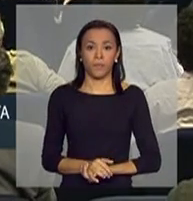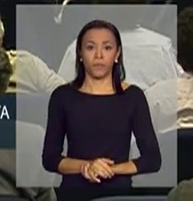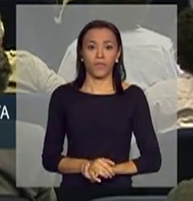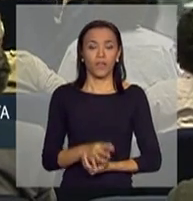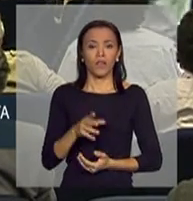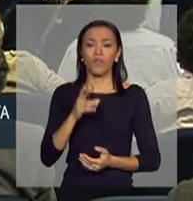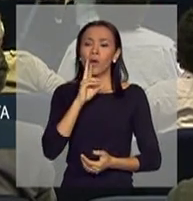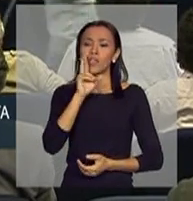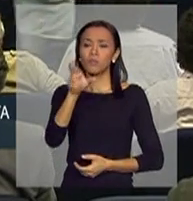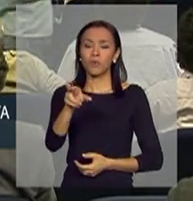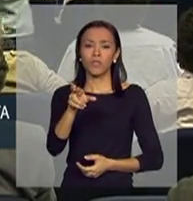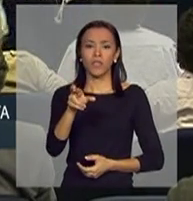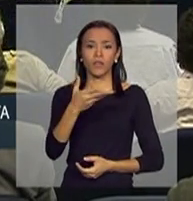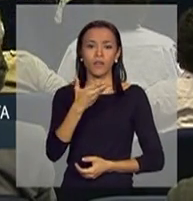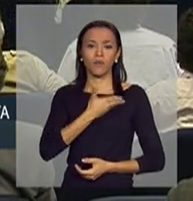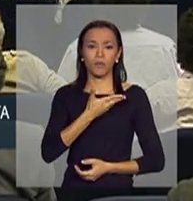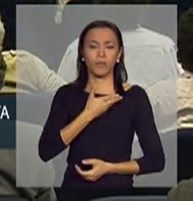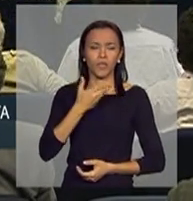São Paulo.